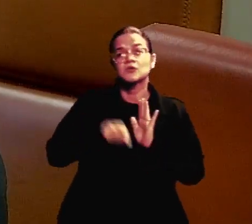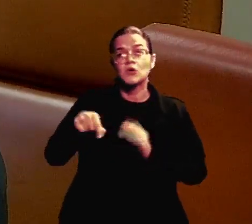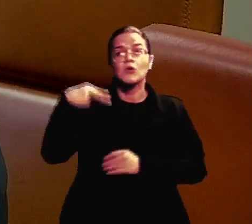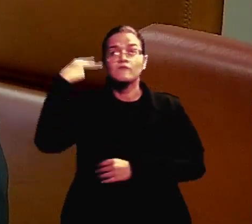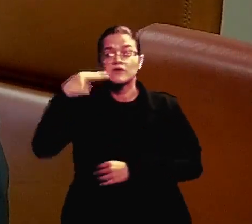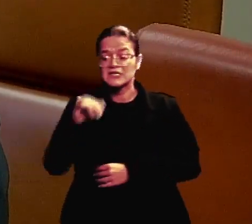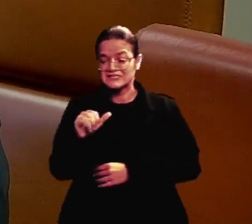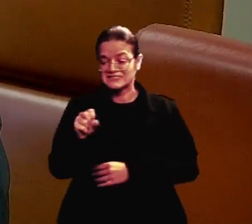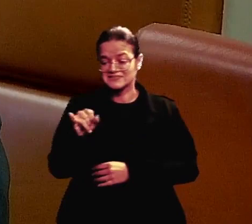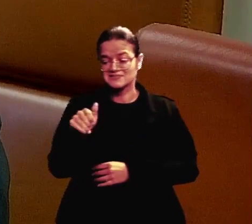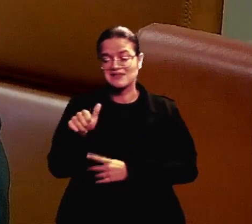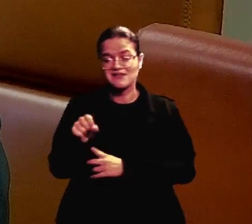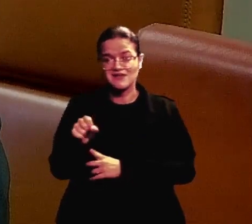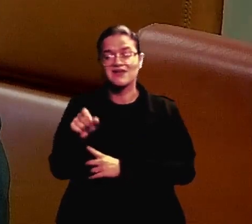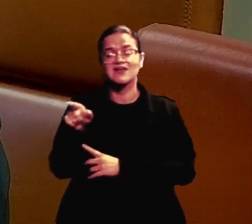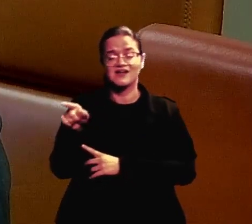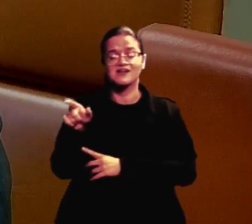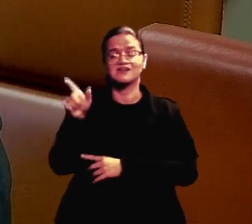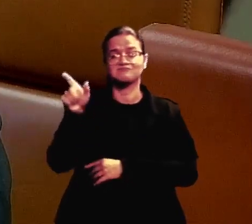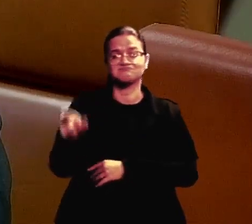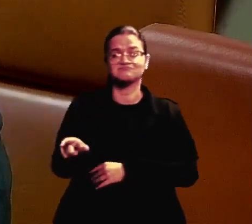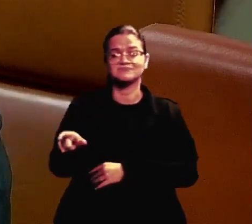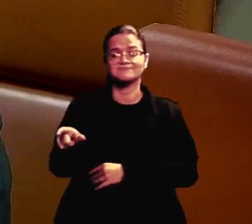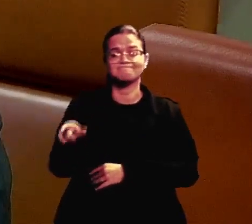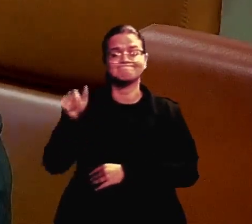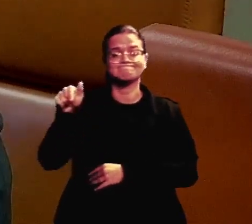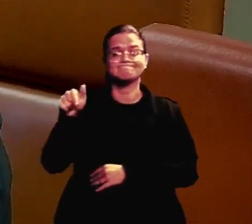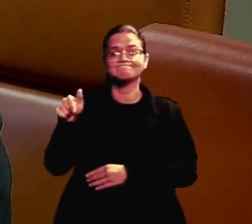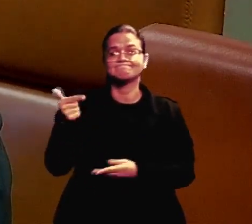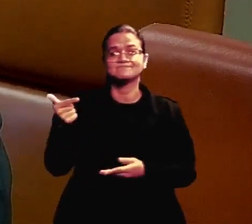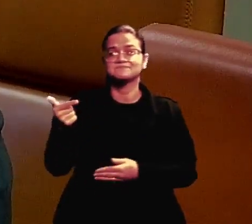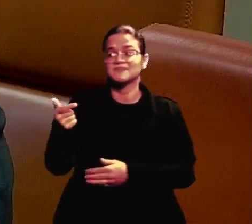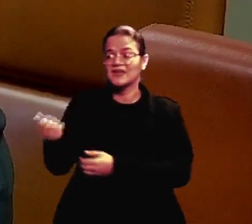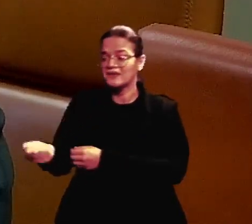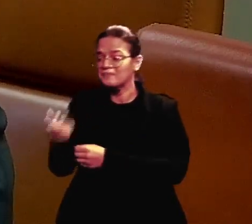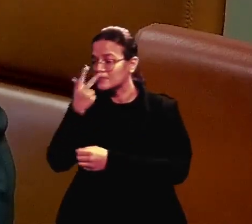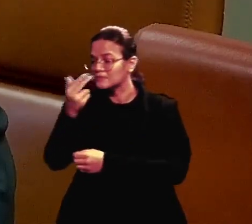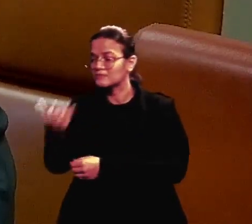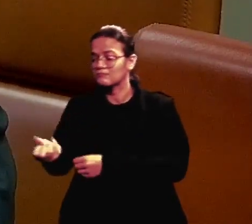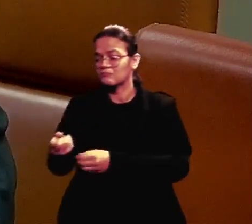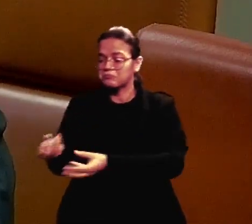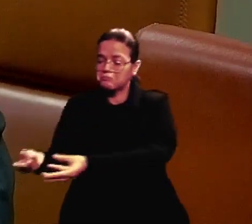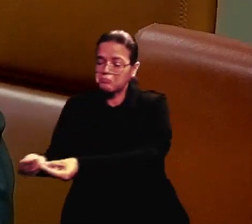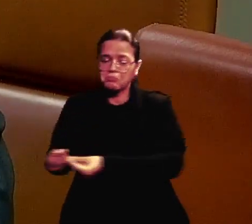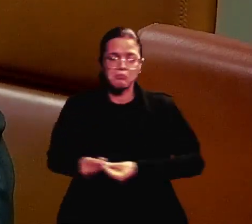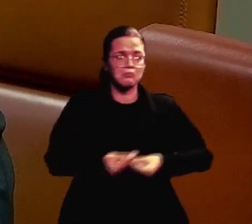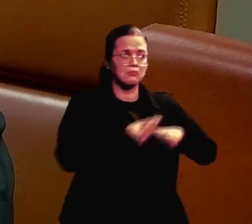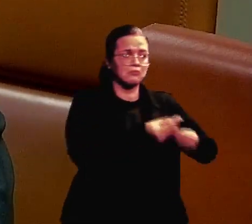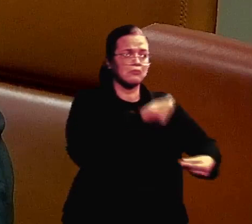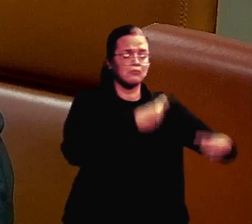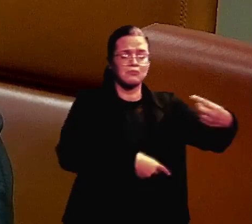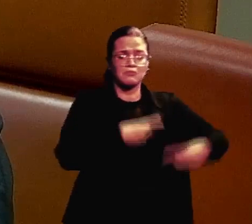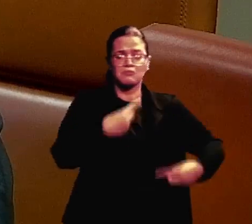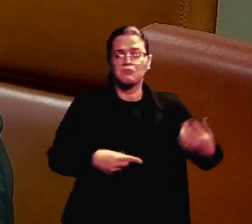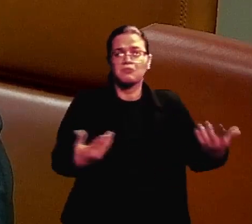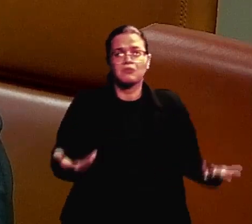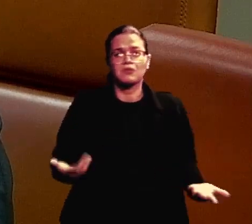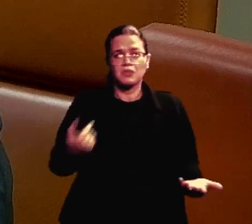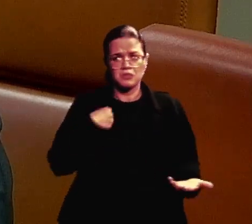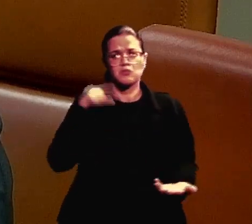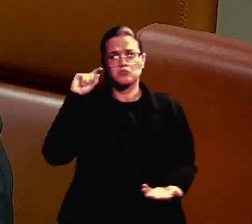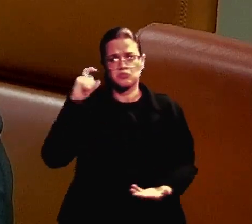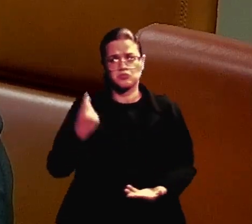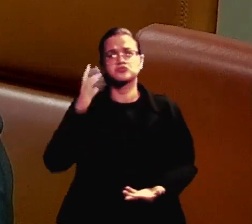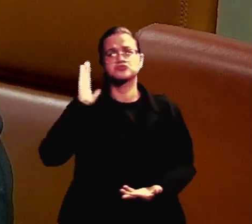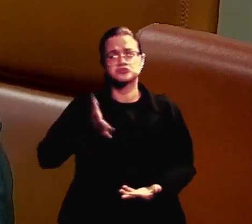que o vereador Isaías tirou ela da gaveta e colocou ela em discussão. Eu que